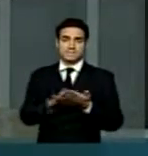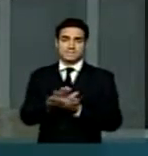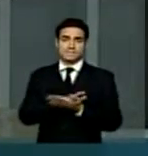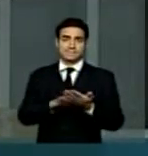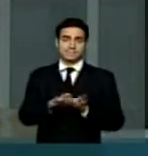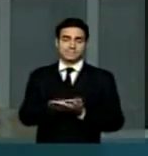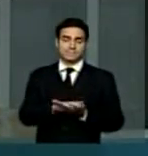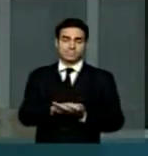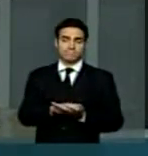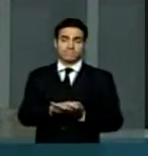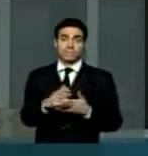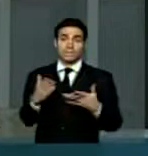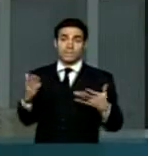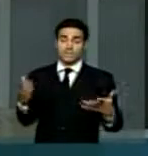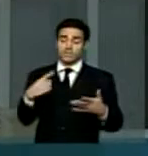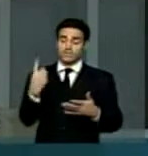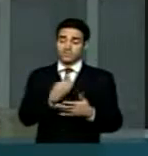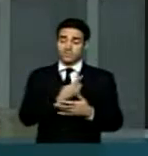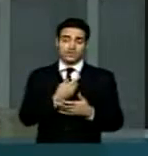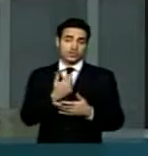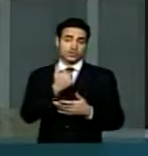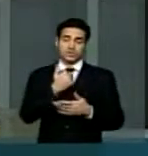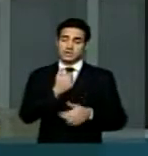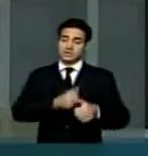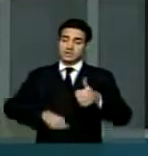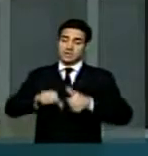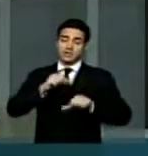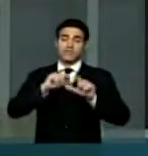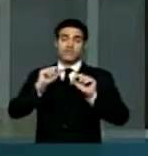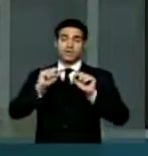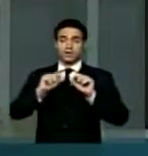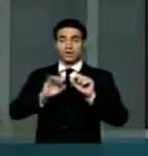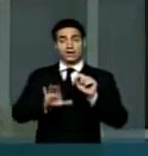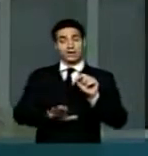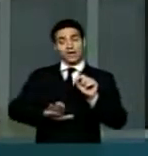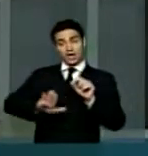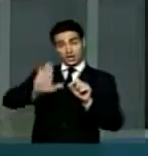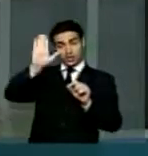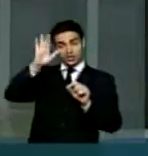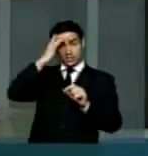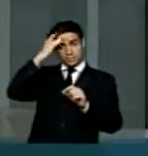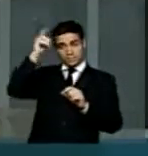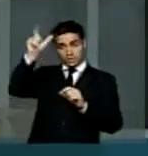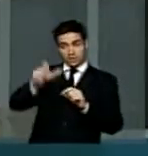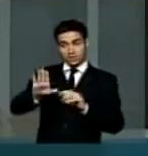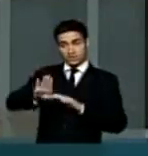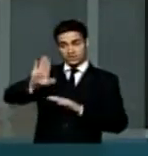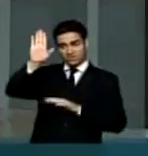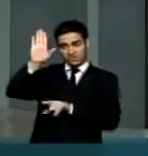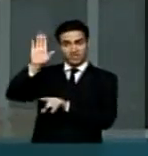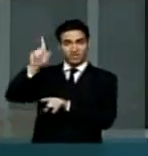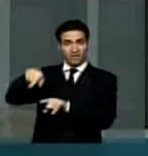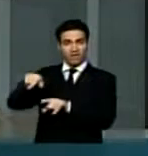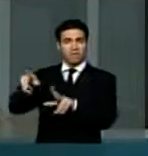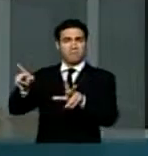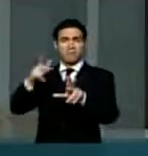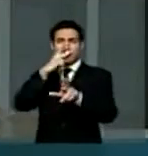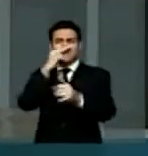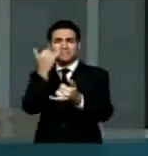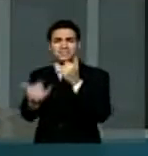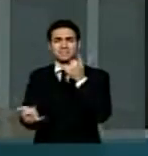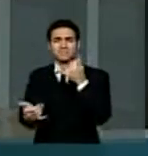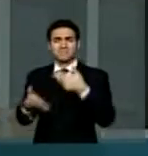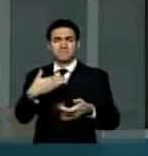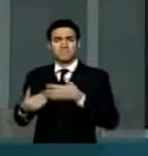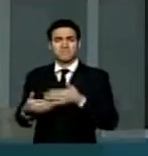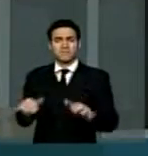deste consumo. Portanto, nós não podemos transformar as candidaturas em mercadorias a serem